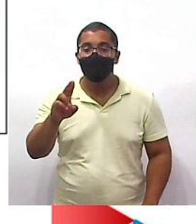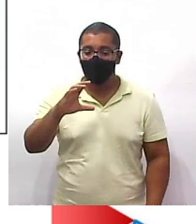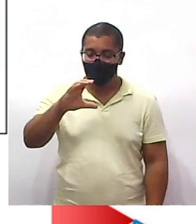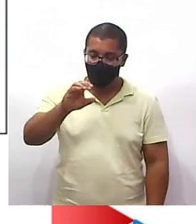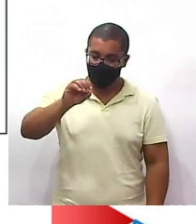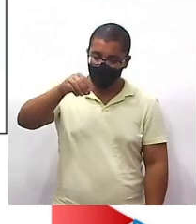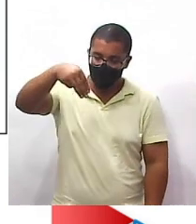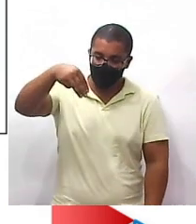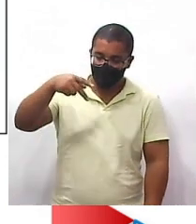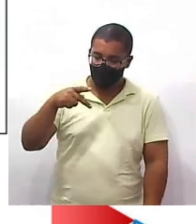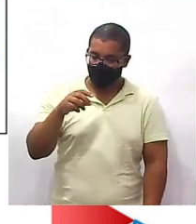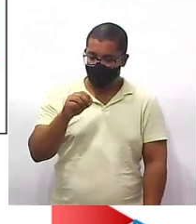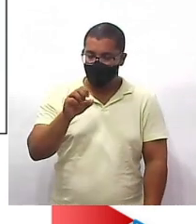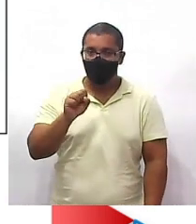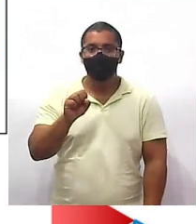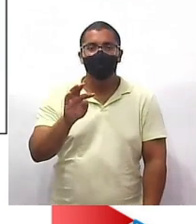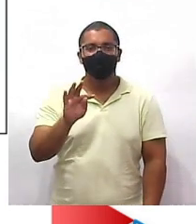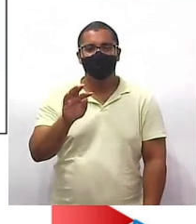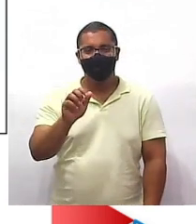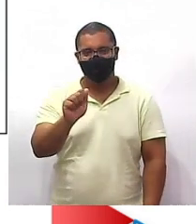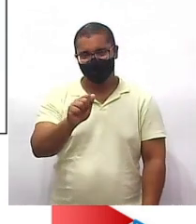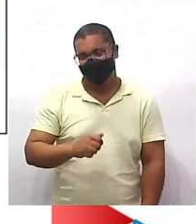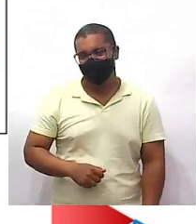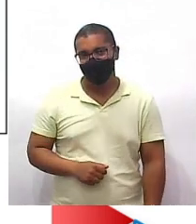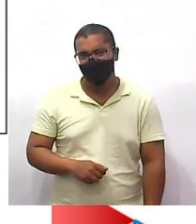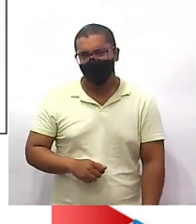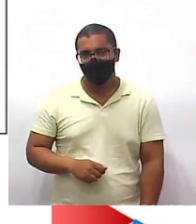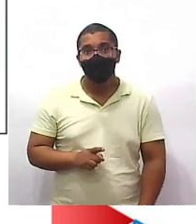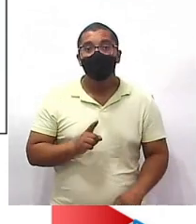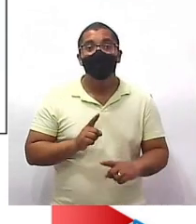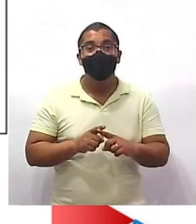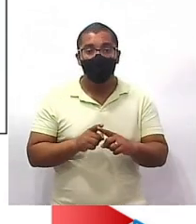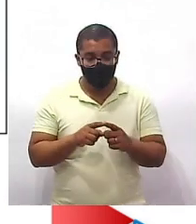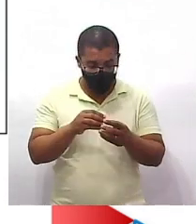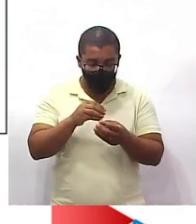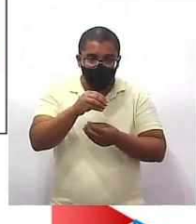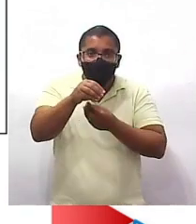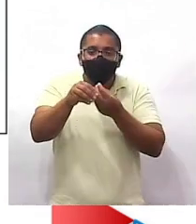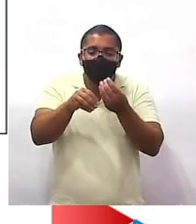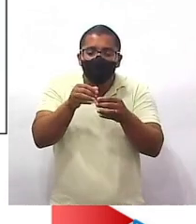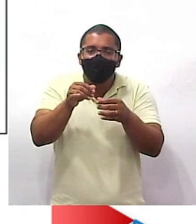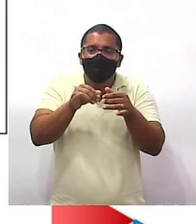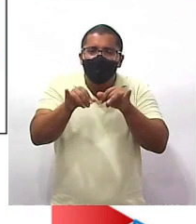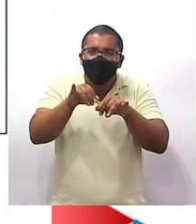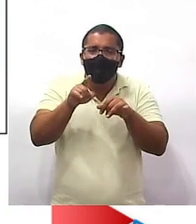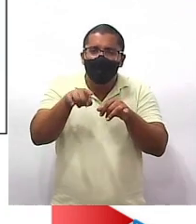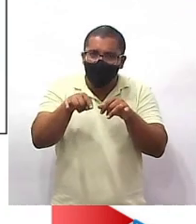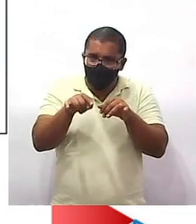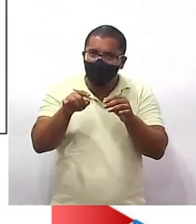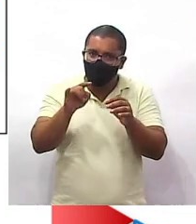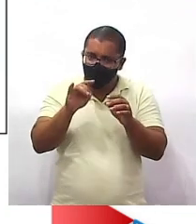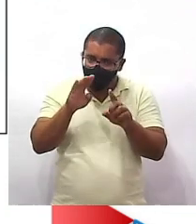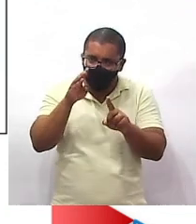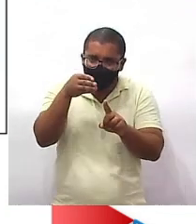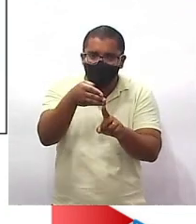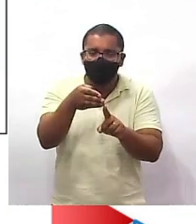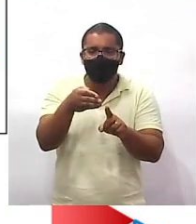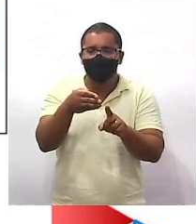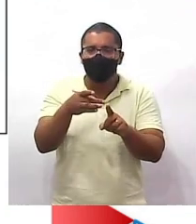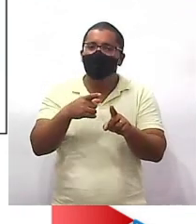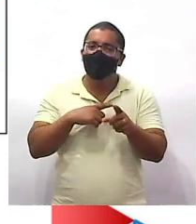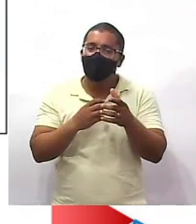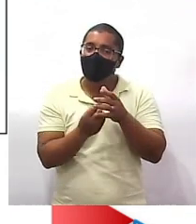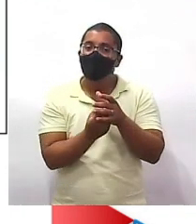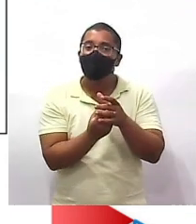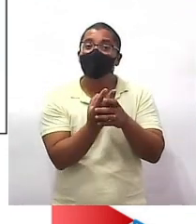Por quê? Elas possuem uma composição química que ela é bem definida, que vai sair